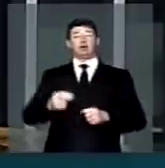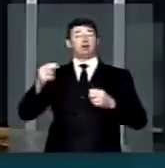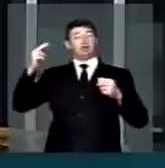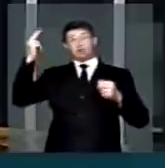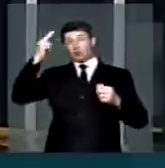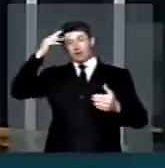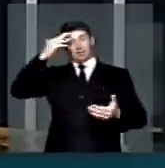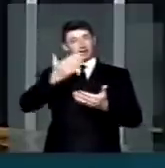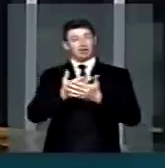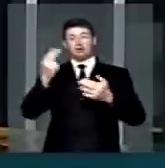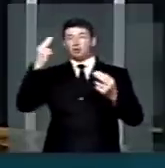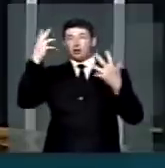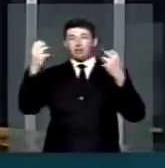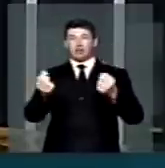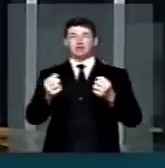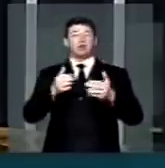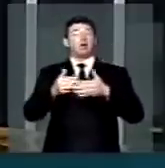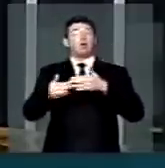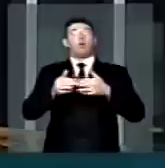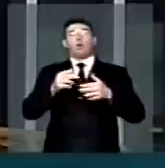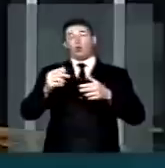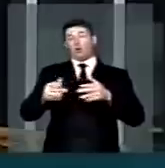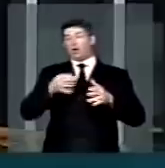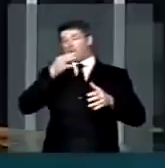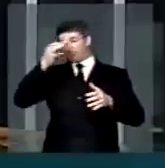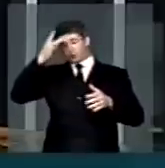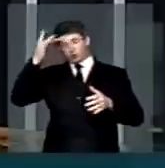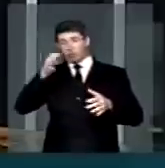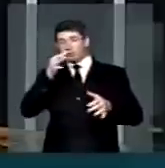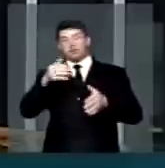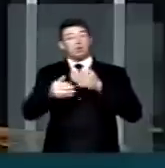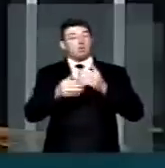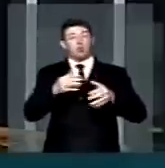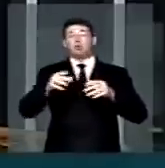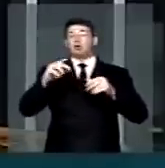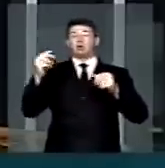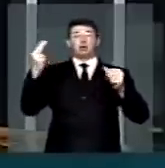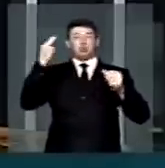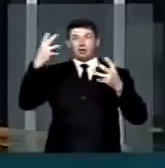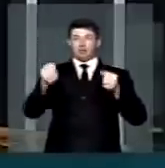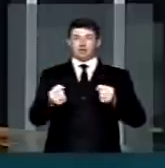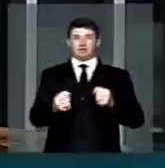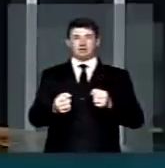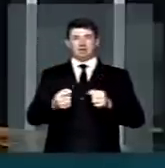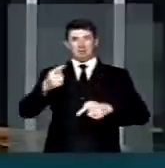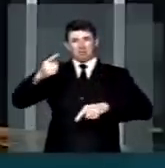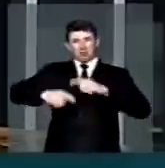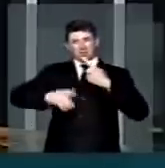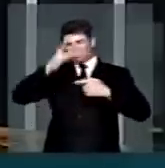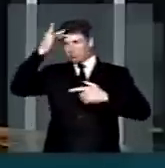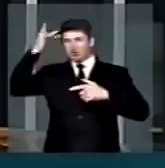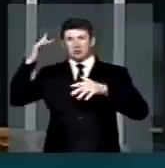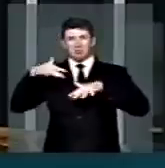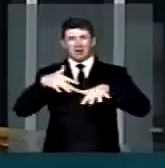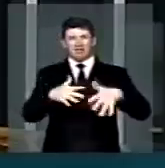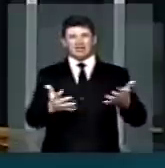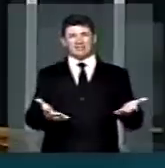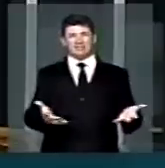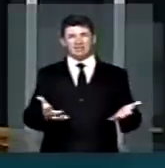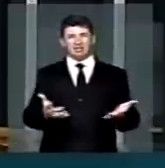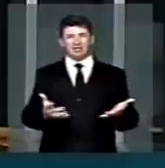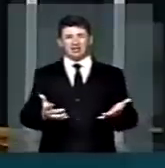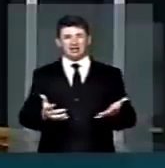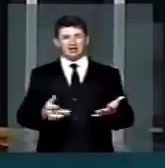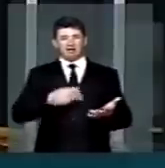sobre qualquer tipo de ângulo, como um cerceamento ao direito de manifestação. O ouvidor disse